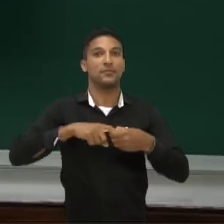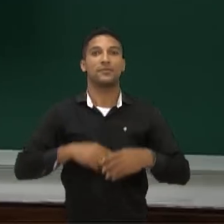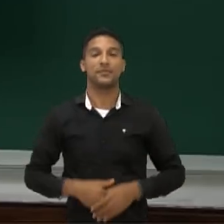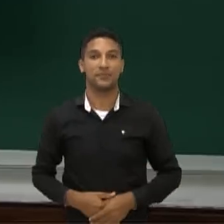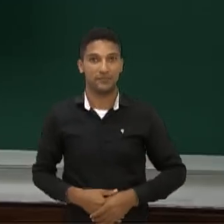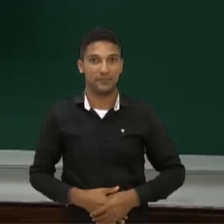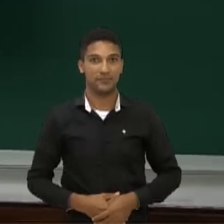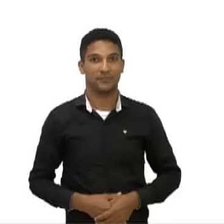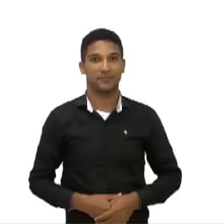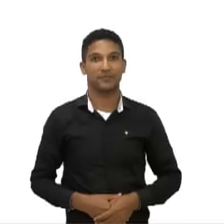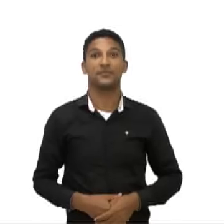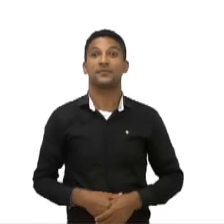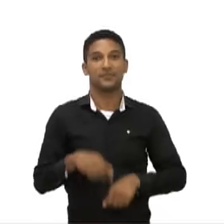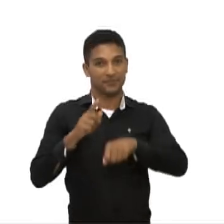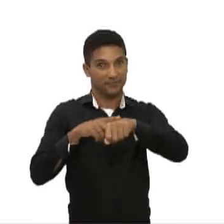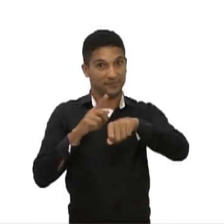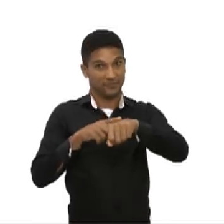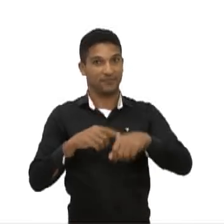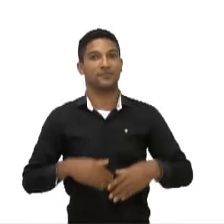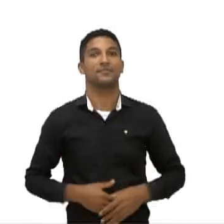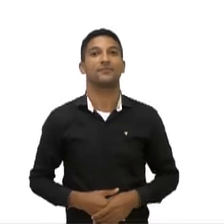ficou isso, beleza? Tempinho aí.